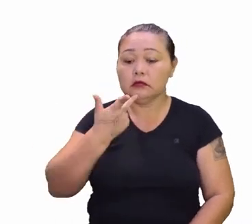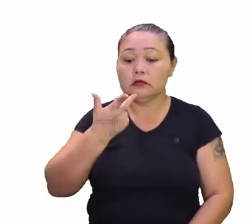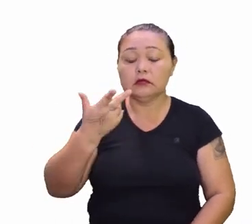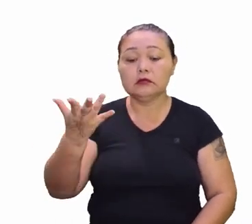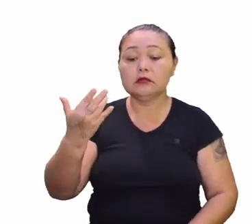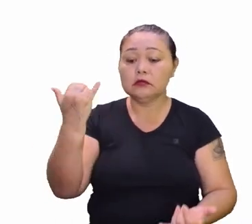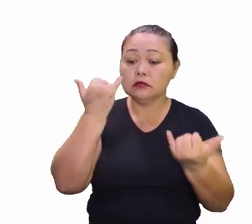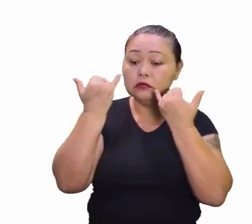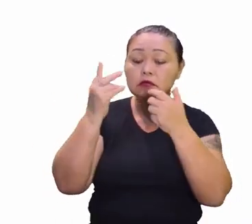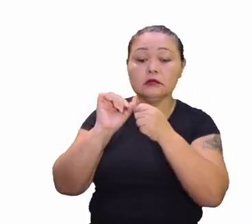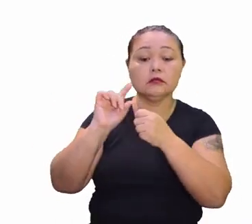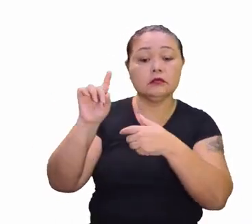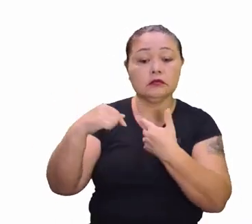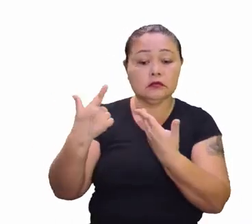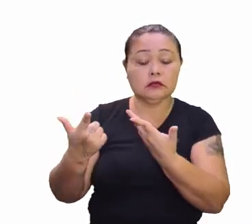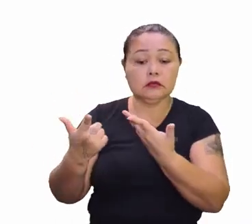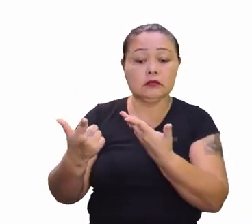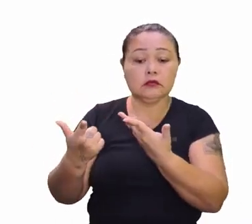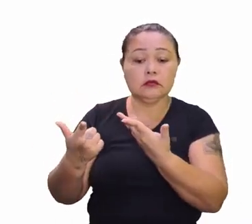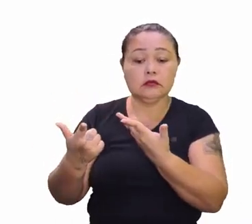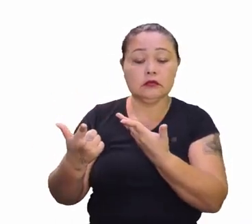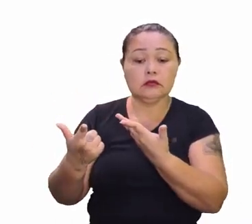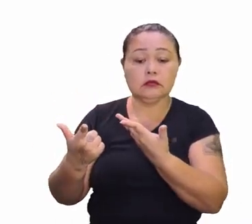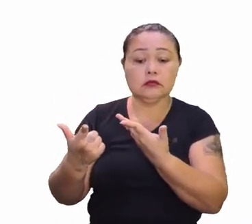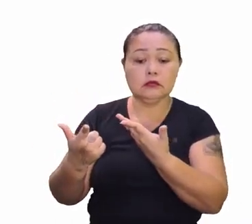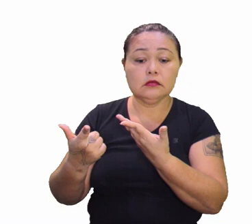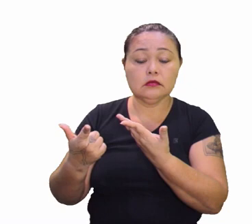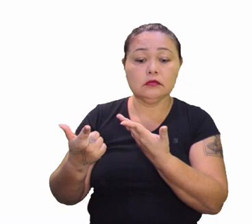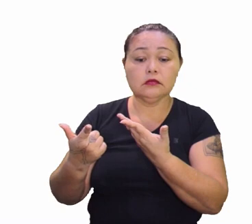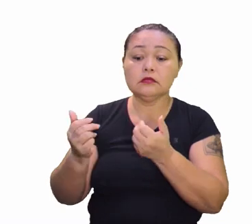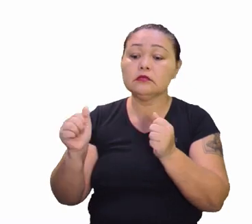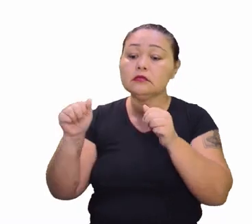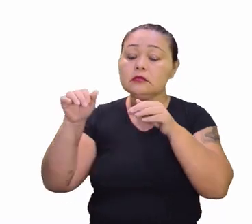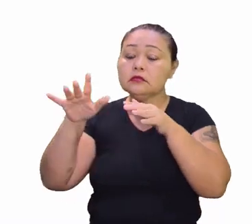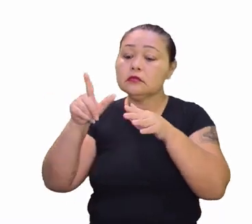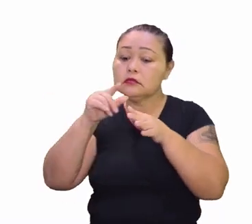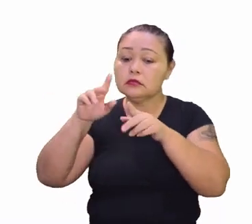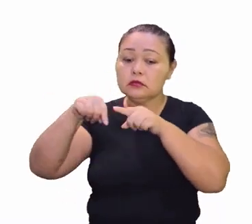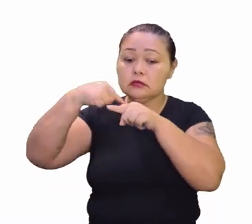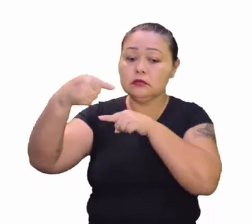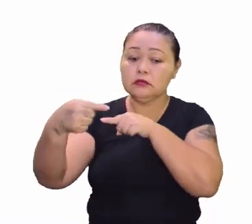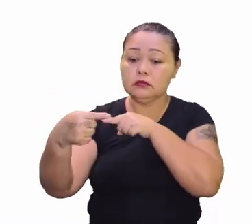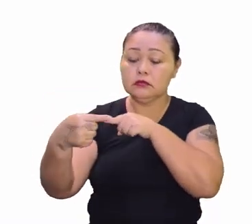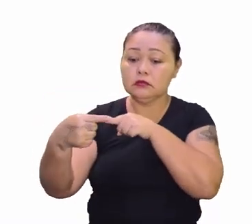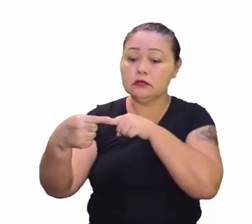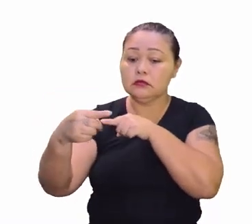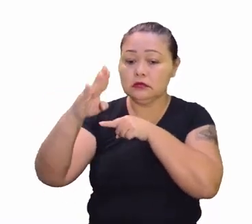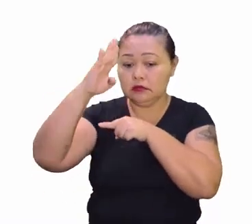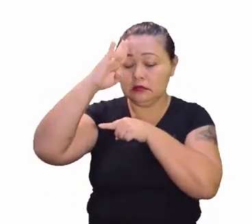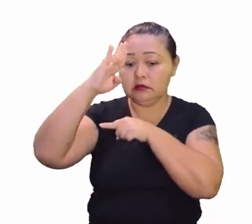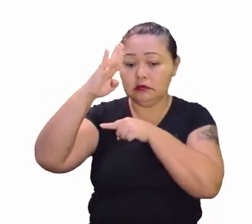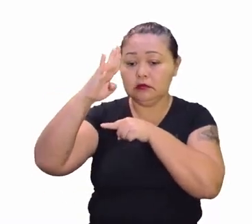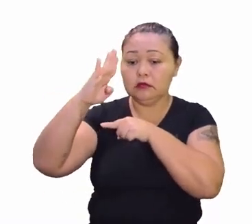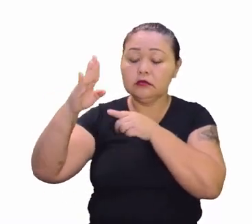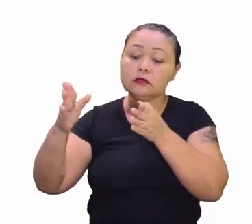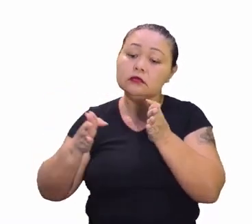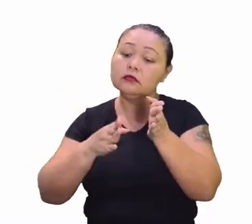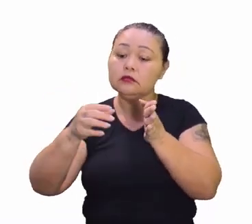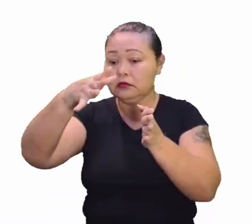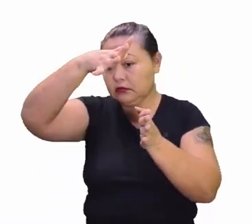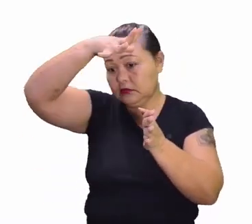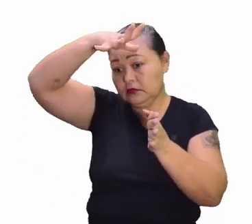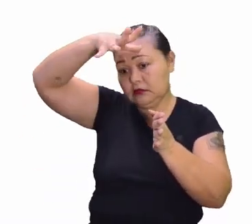Falamos já informações sobre essa bacia. Que ela vai desaguar e principalmente fluir pelo